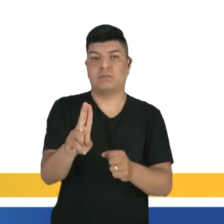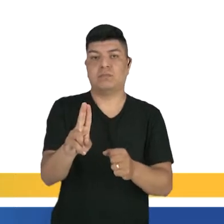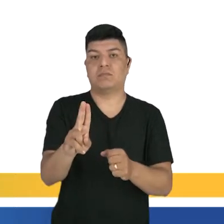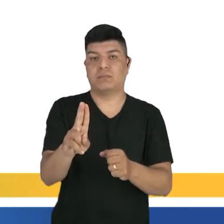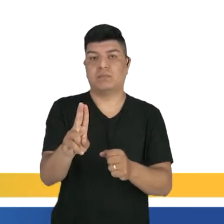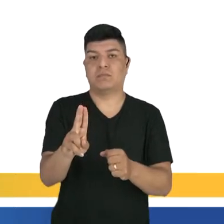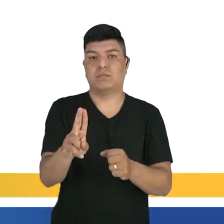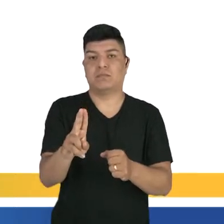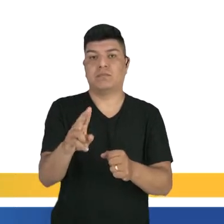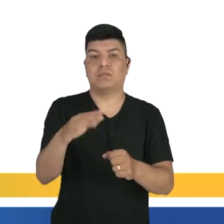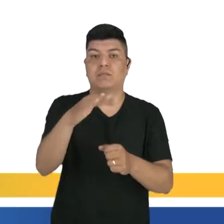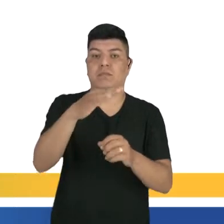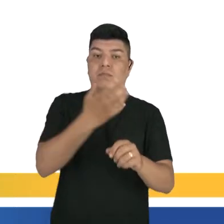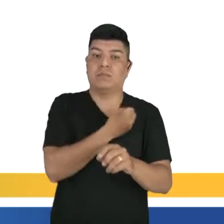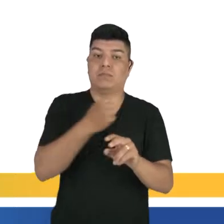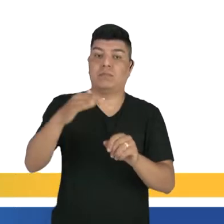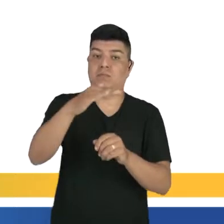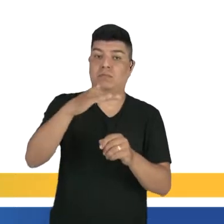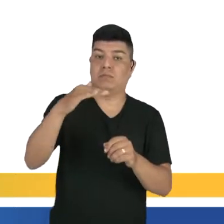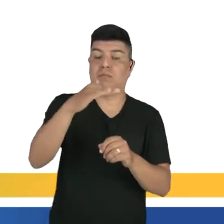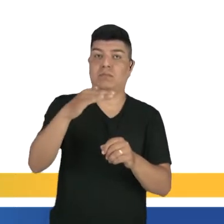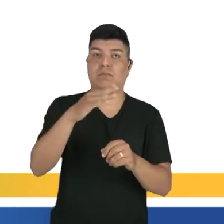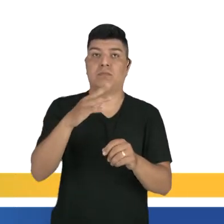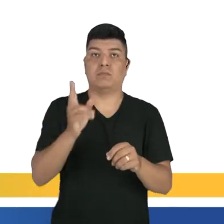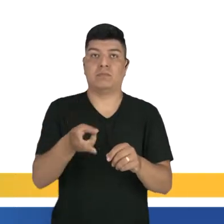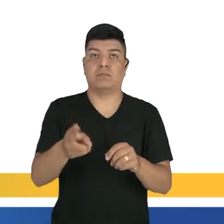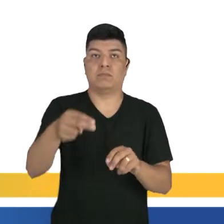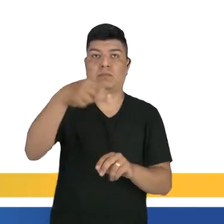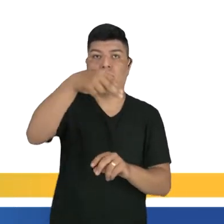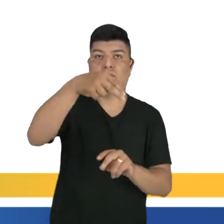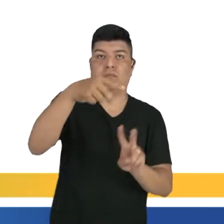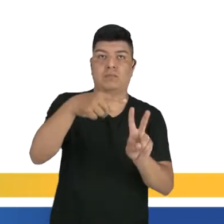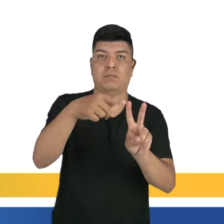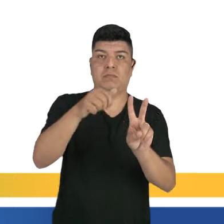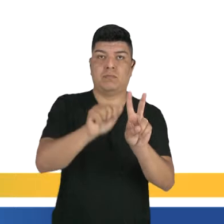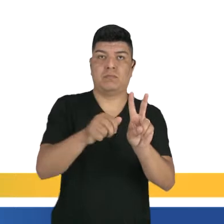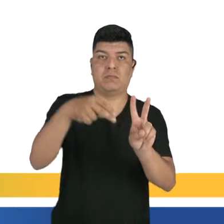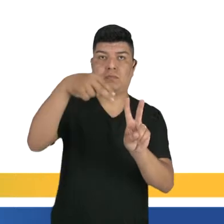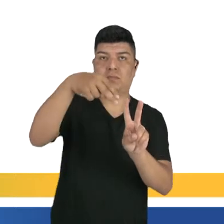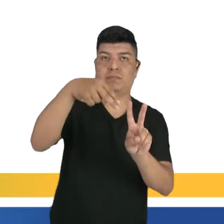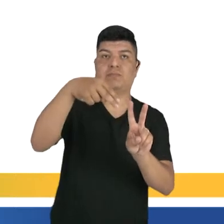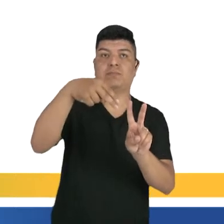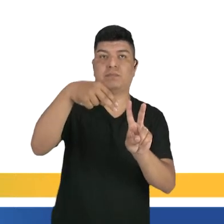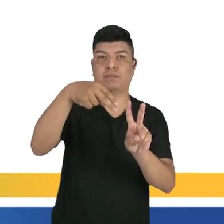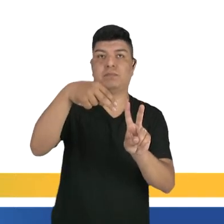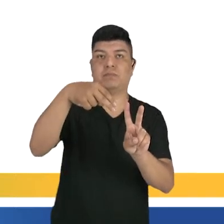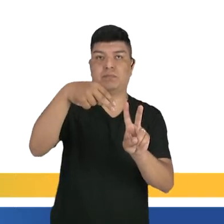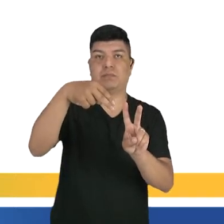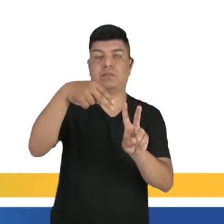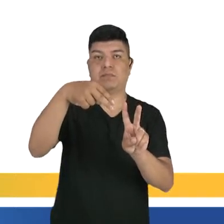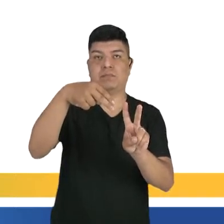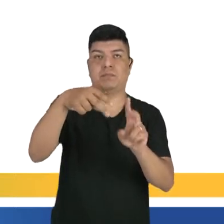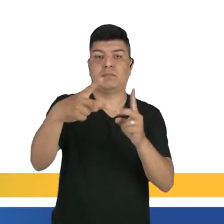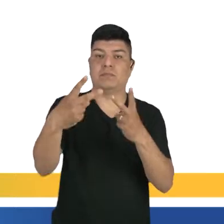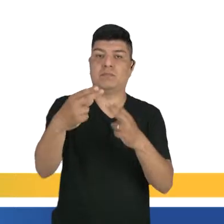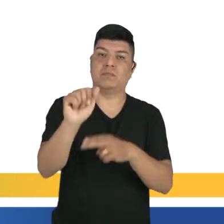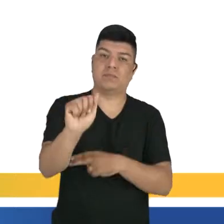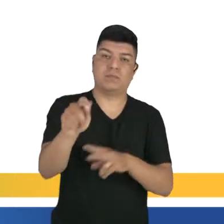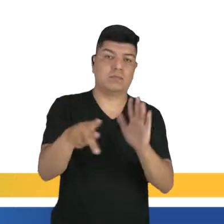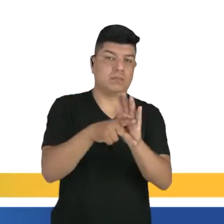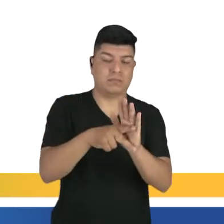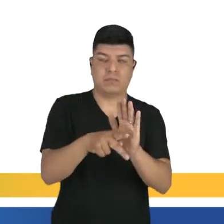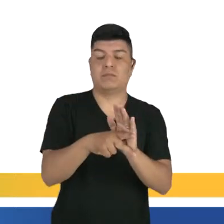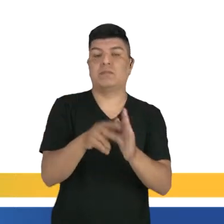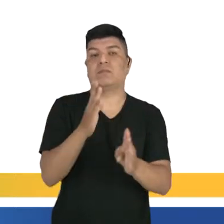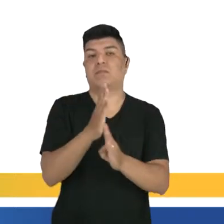de produto de mesmas bases, eu conservo a base, somos expoentes. Então fica a raiz enésima de A elevado a n, que daria o próprio